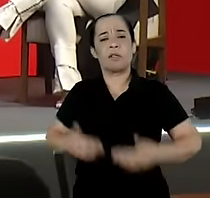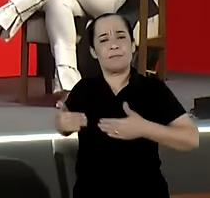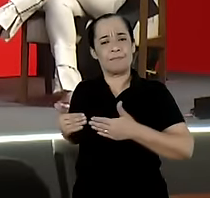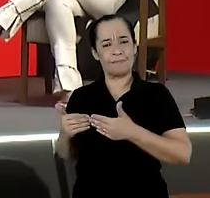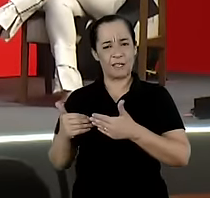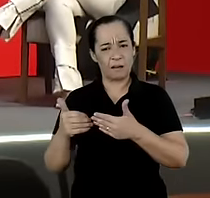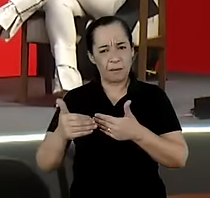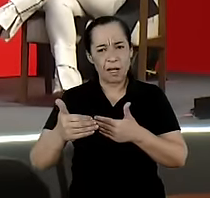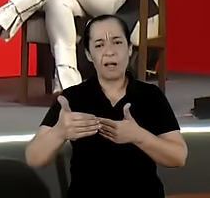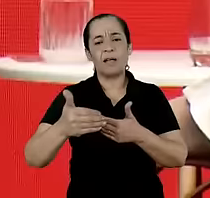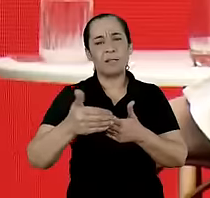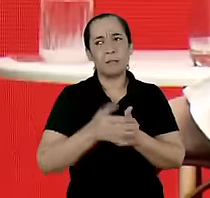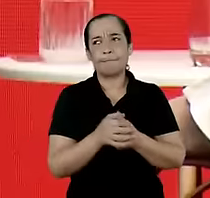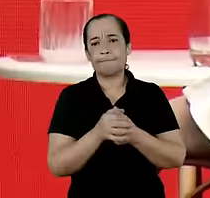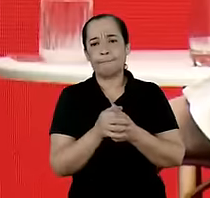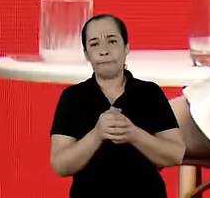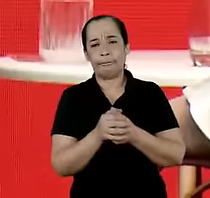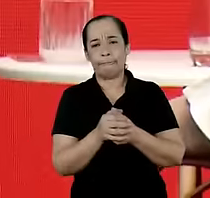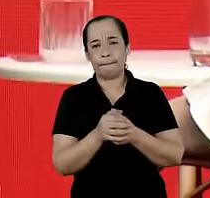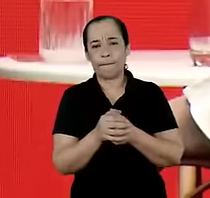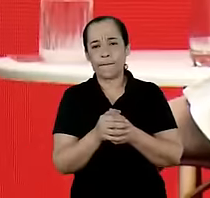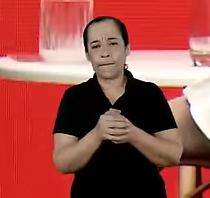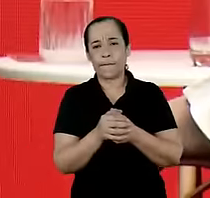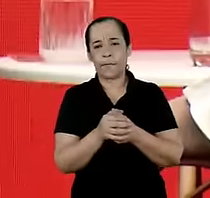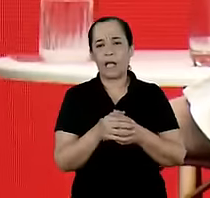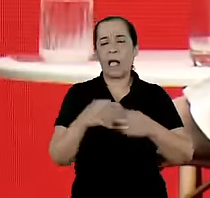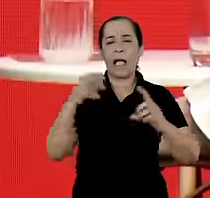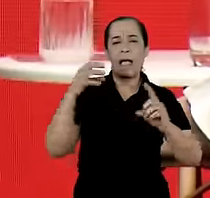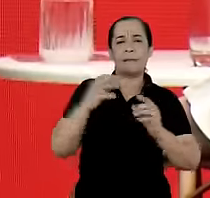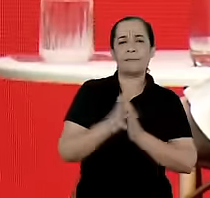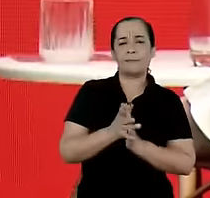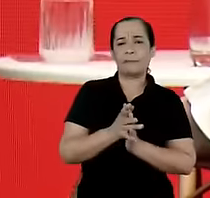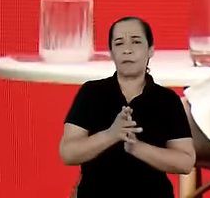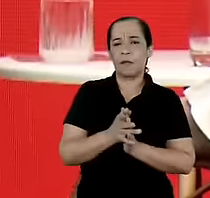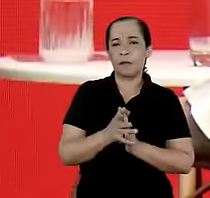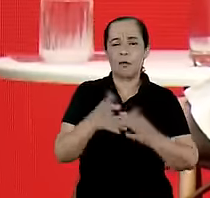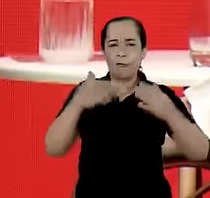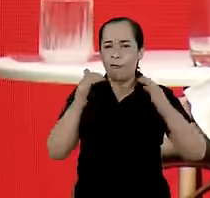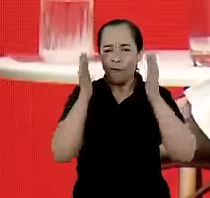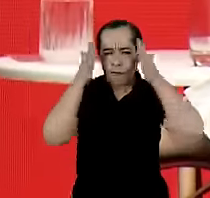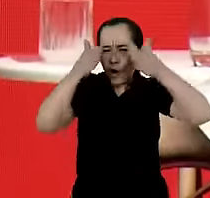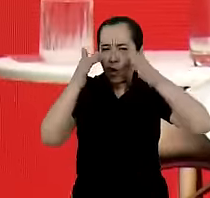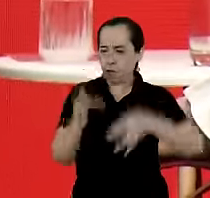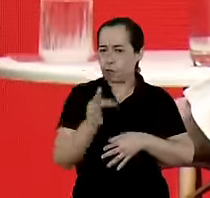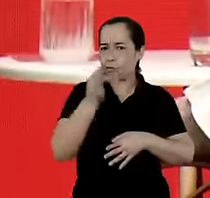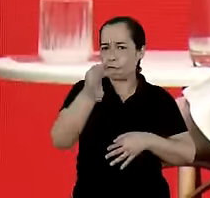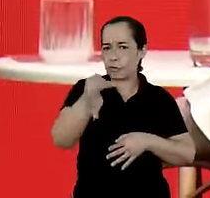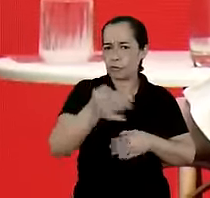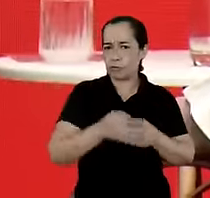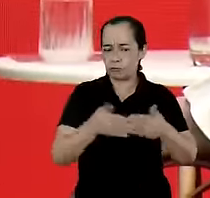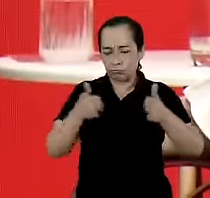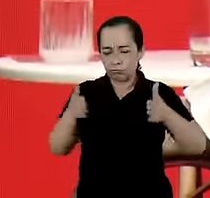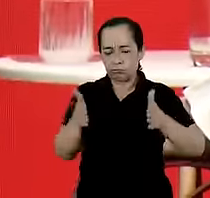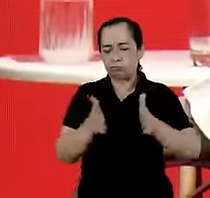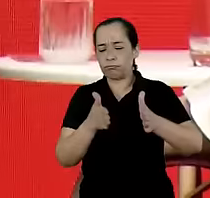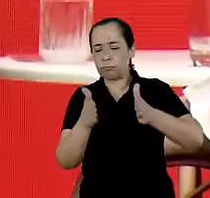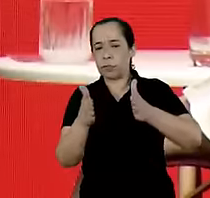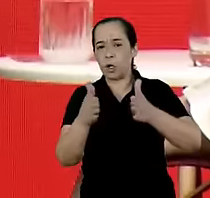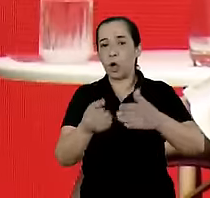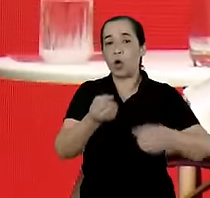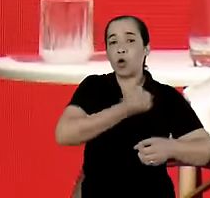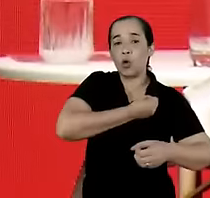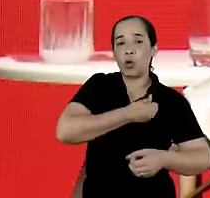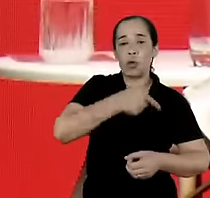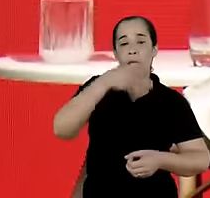eh vai vários impactos efetivamente mas assim olhando paraa frente né da momento que a gente tá então os números de PM da China